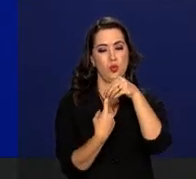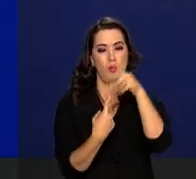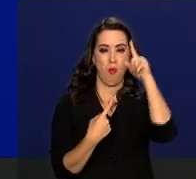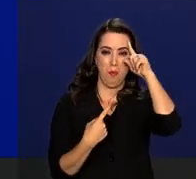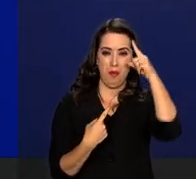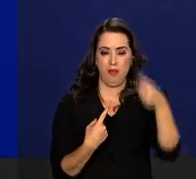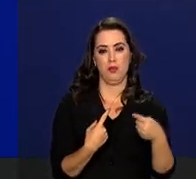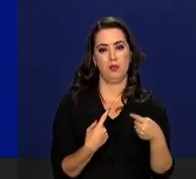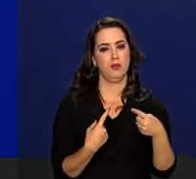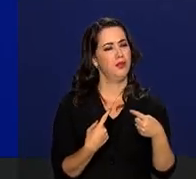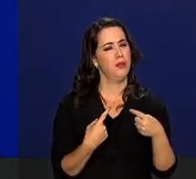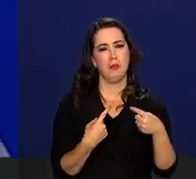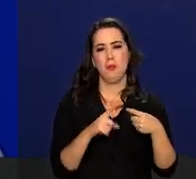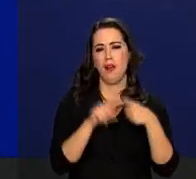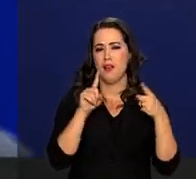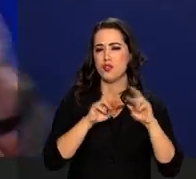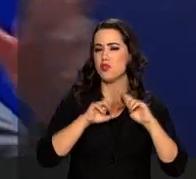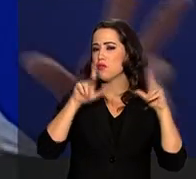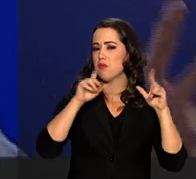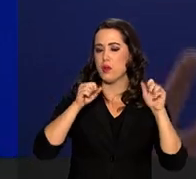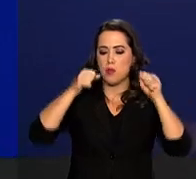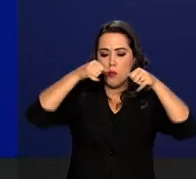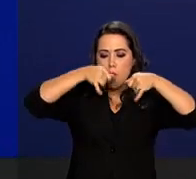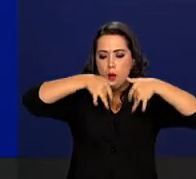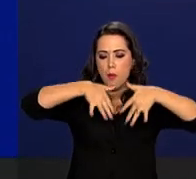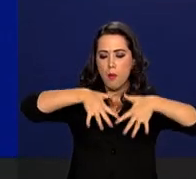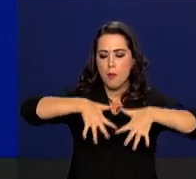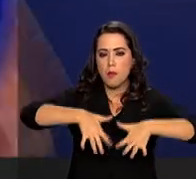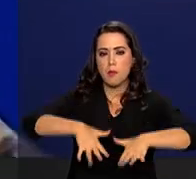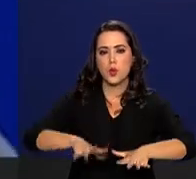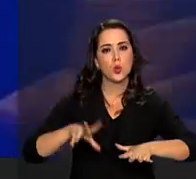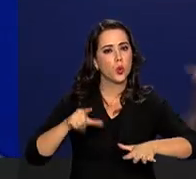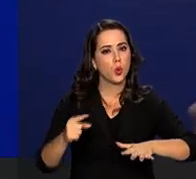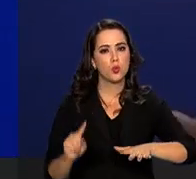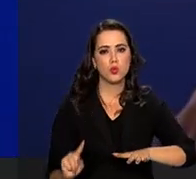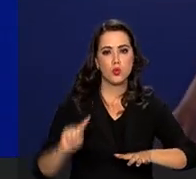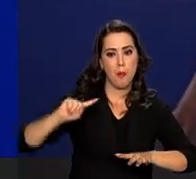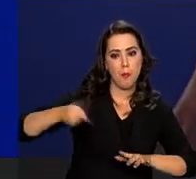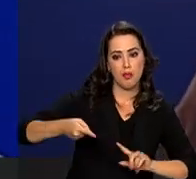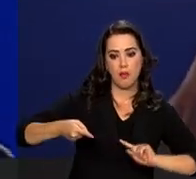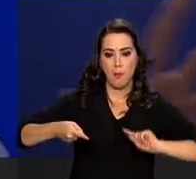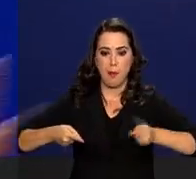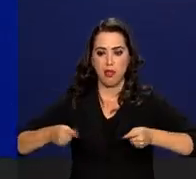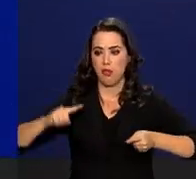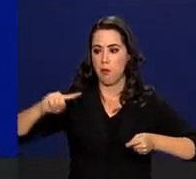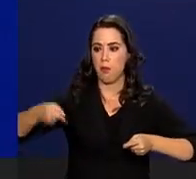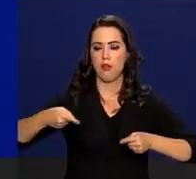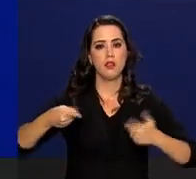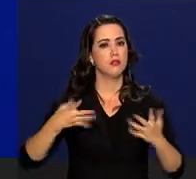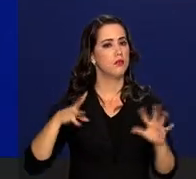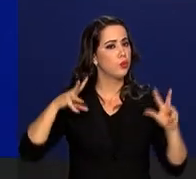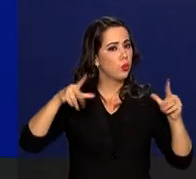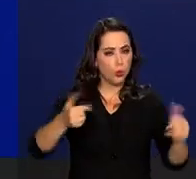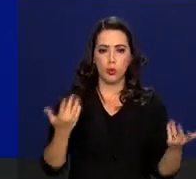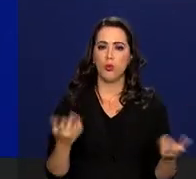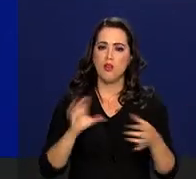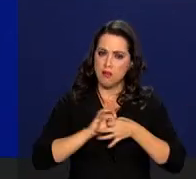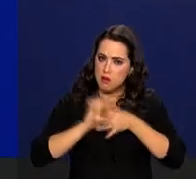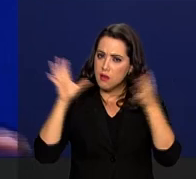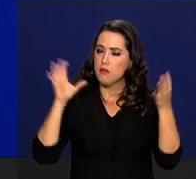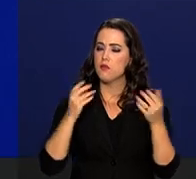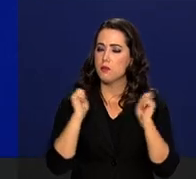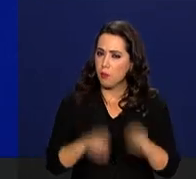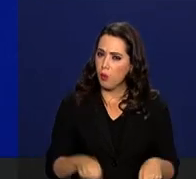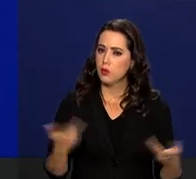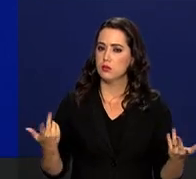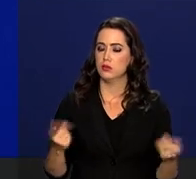de descentralizar é atomizar, espalhar os centros governativos. E isso está muito compatível com a